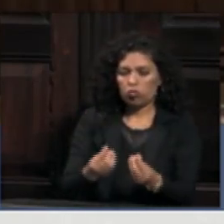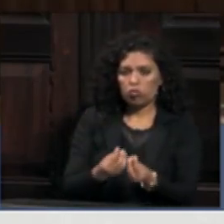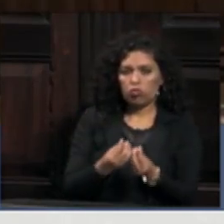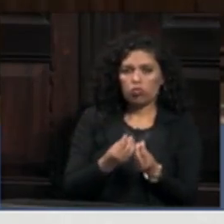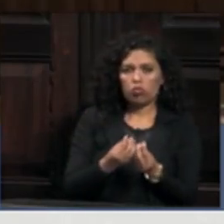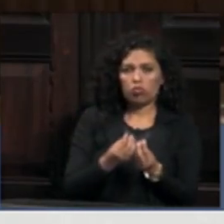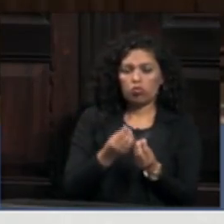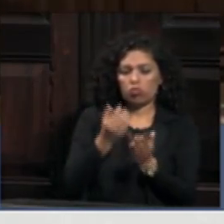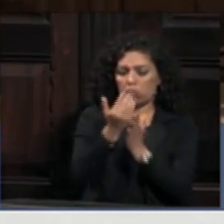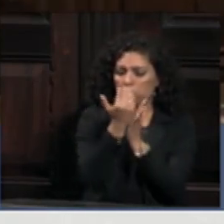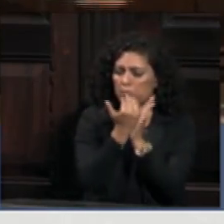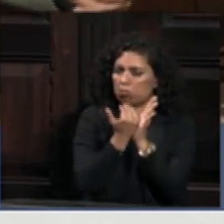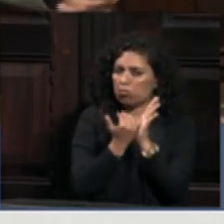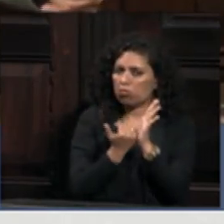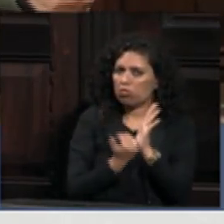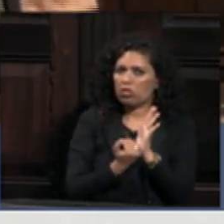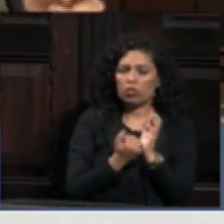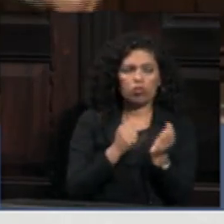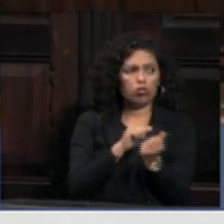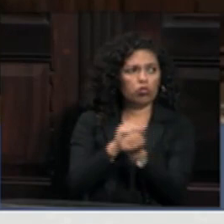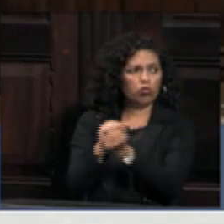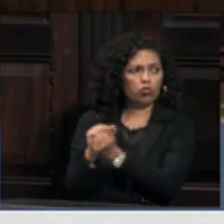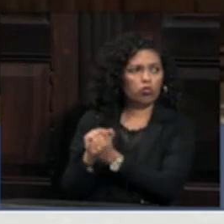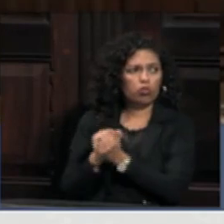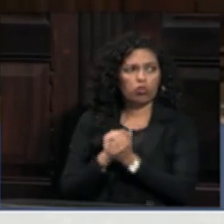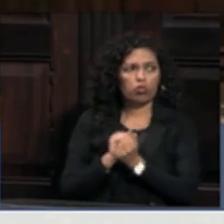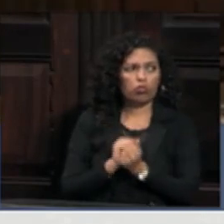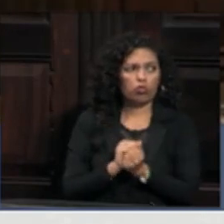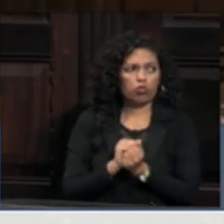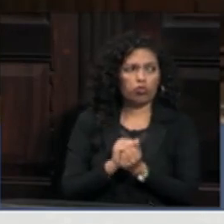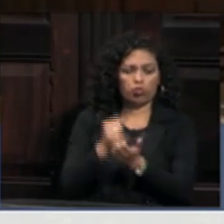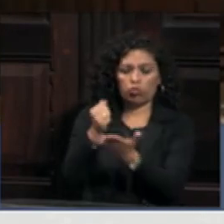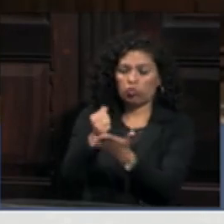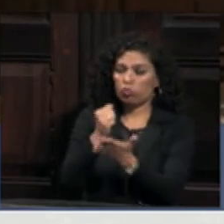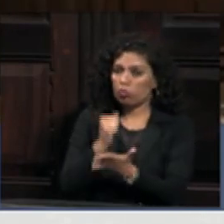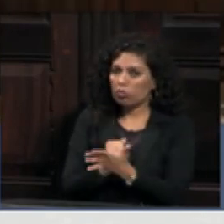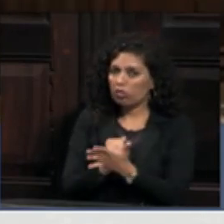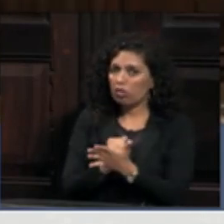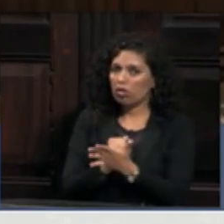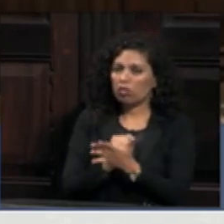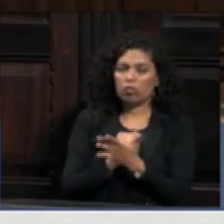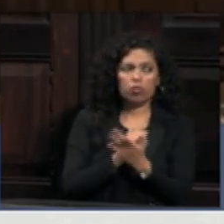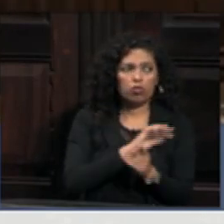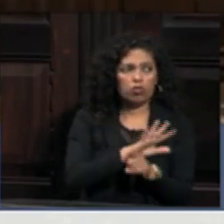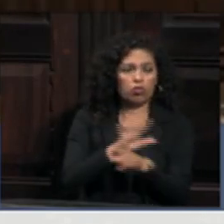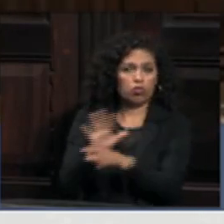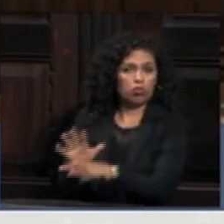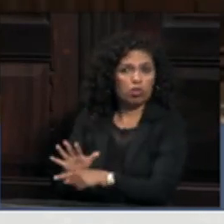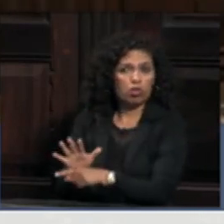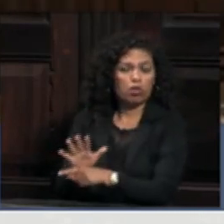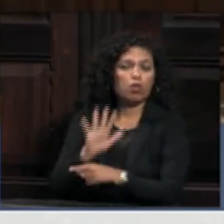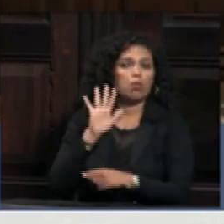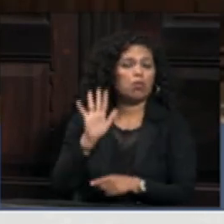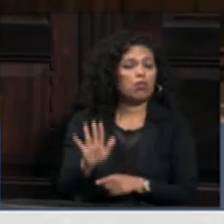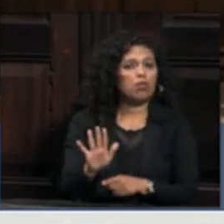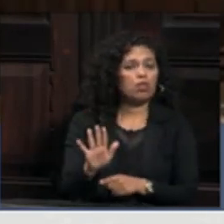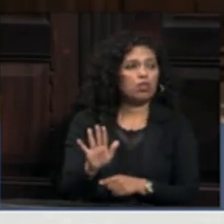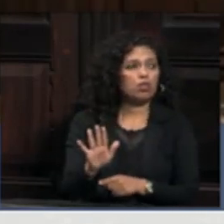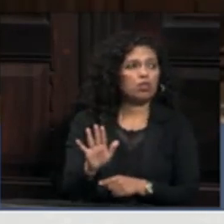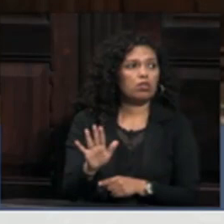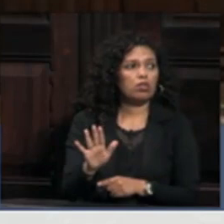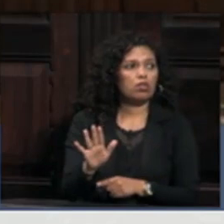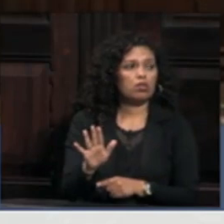alcançados em consonância com o contrato do incentivo. E isso acontecia?